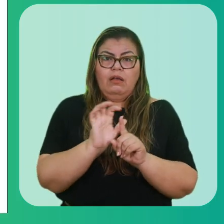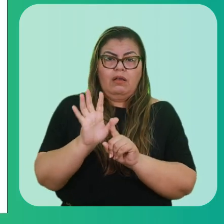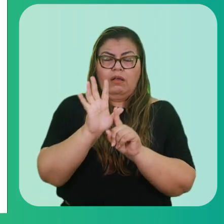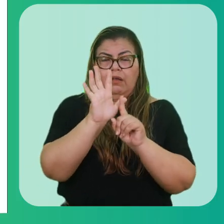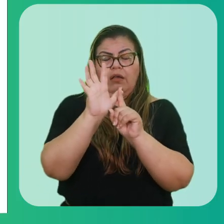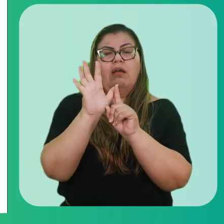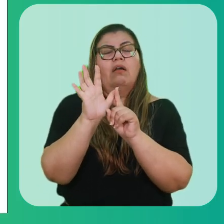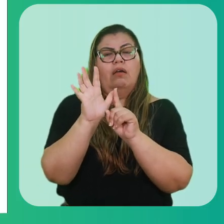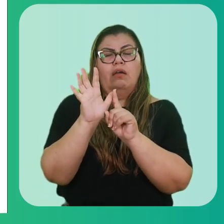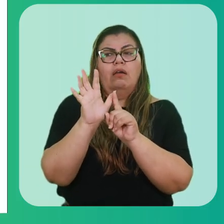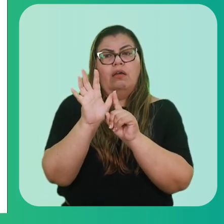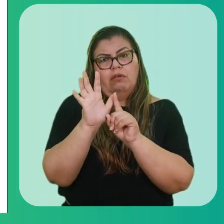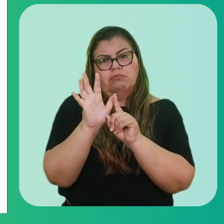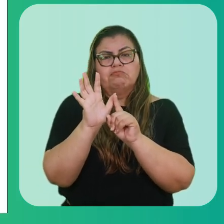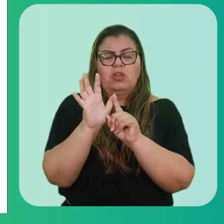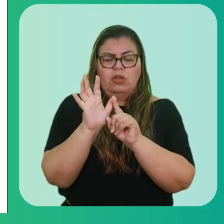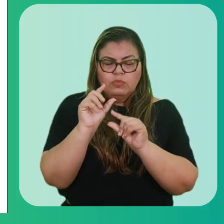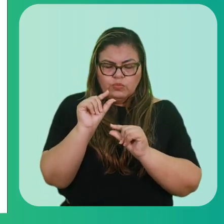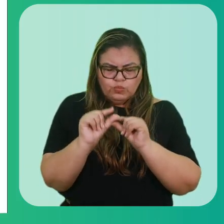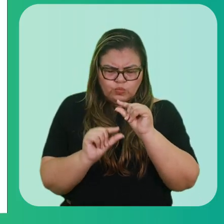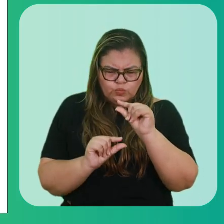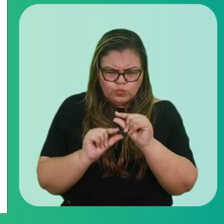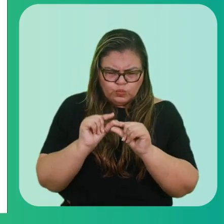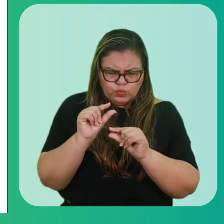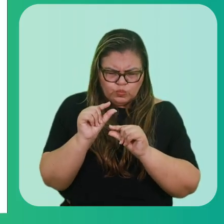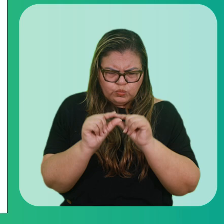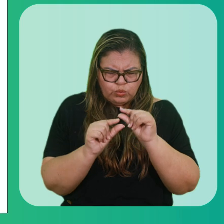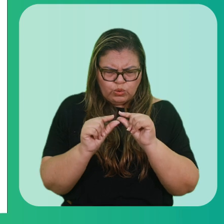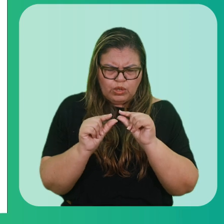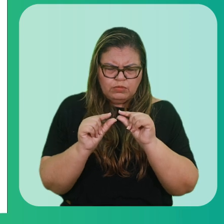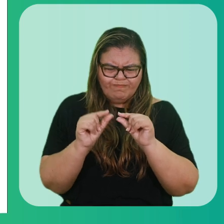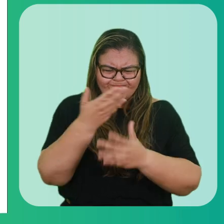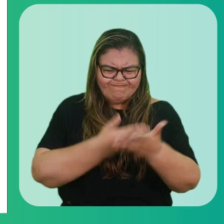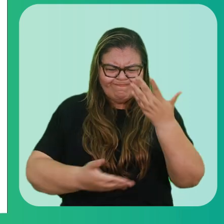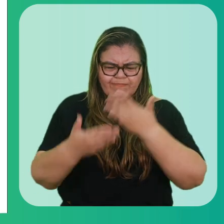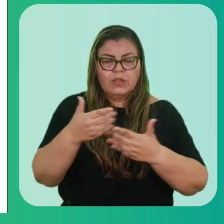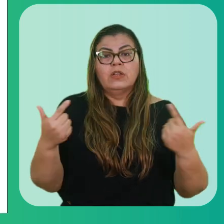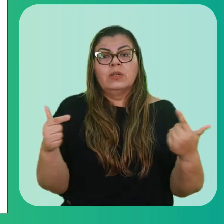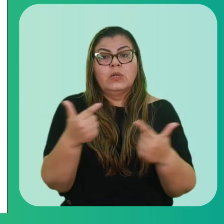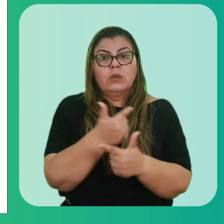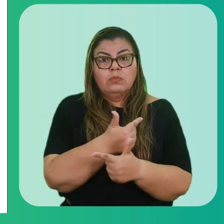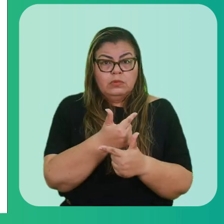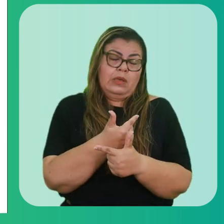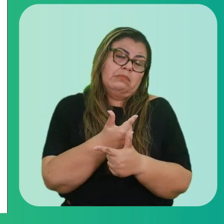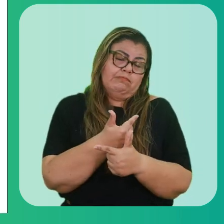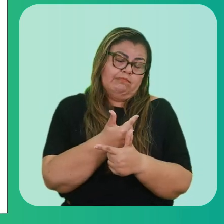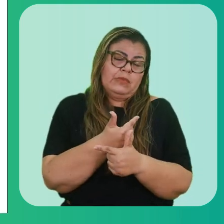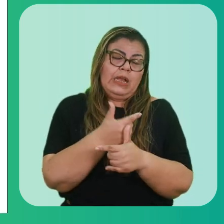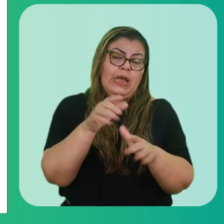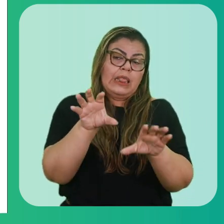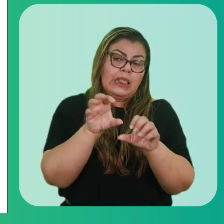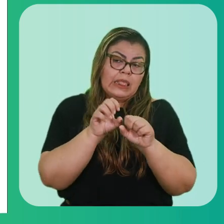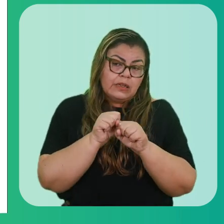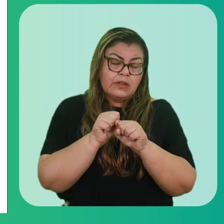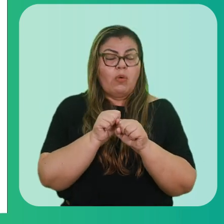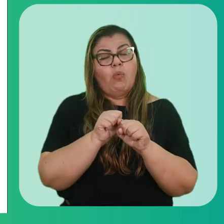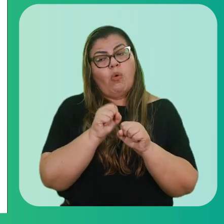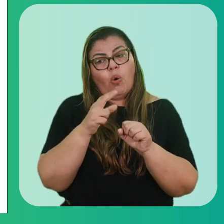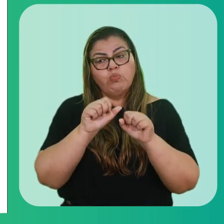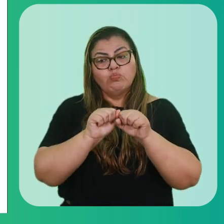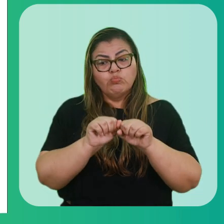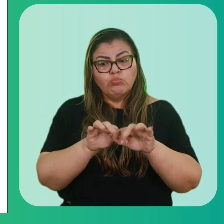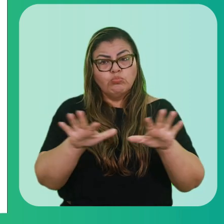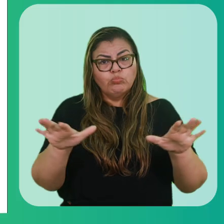é aquele gás que não tem entre suas partículas nenhuma interação de atração ou de repulsão, o